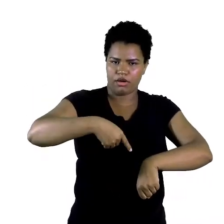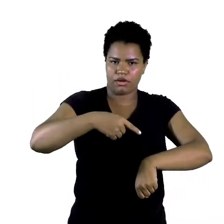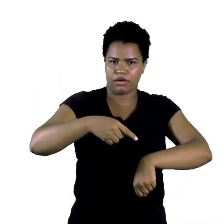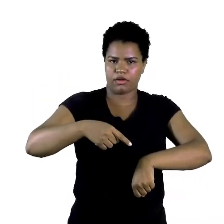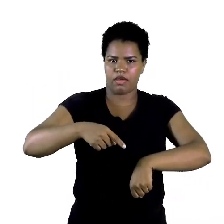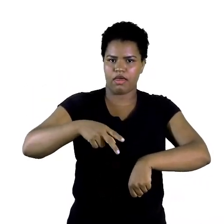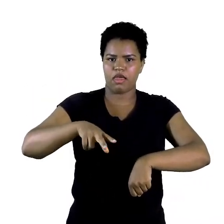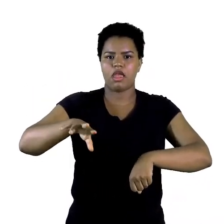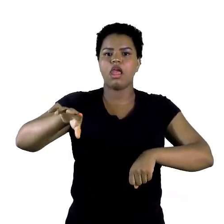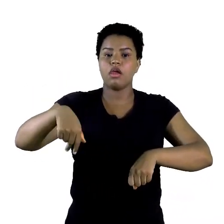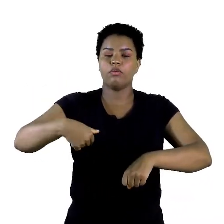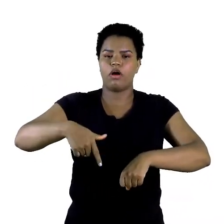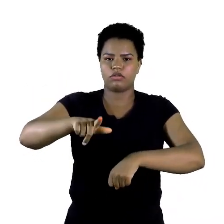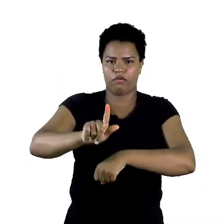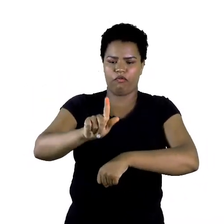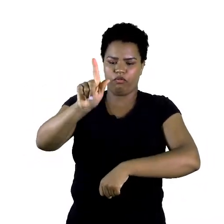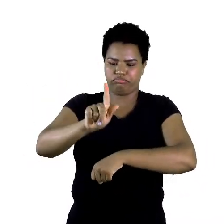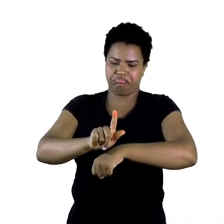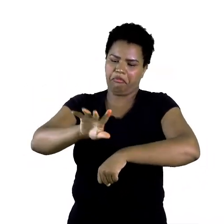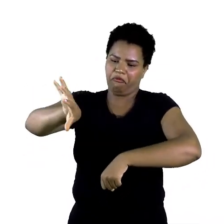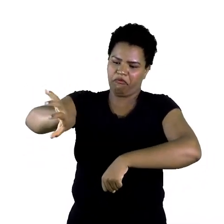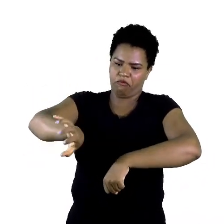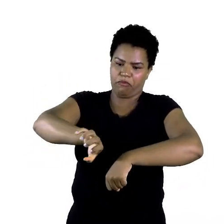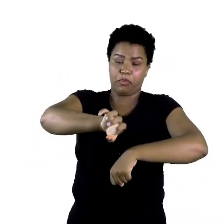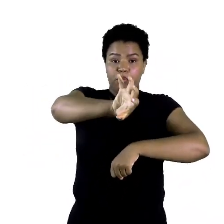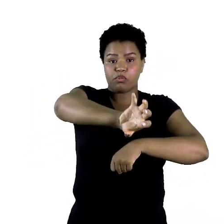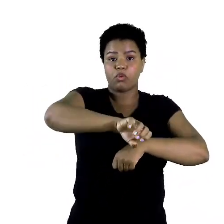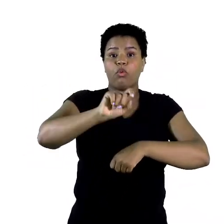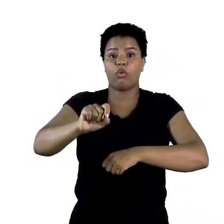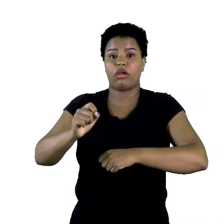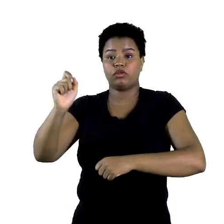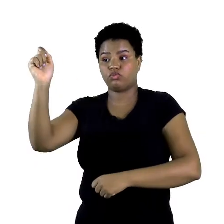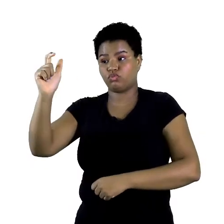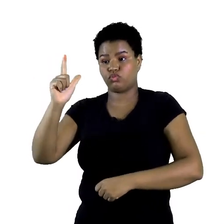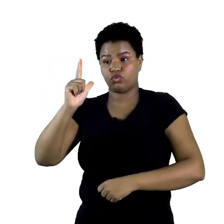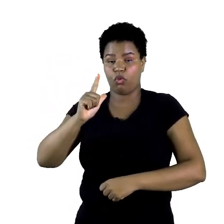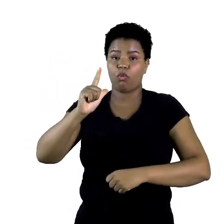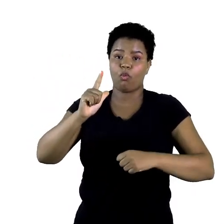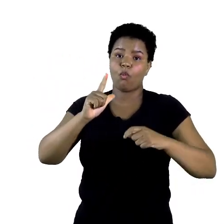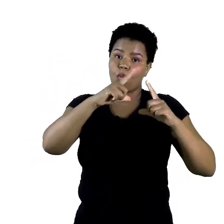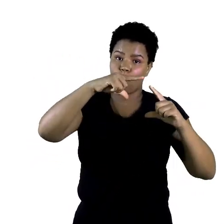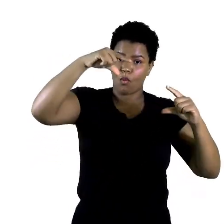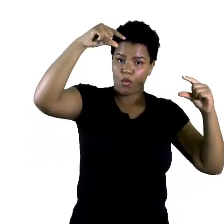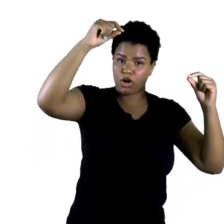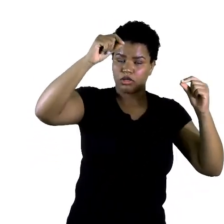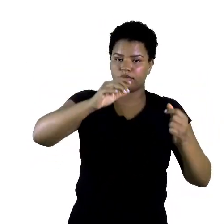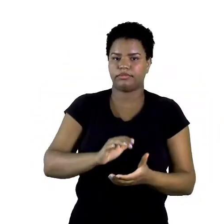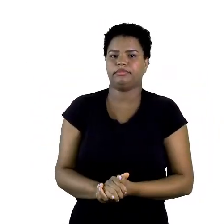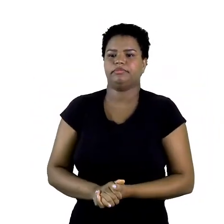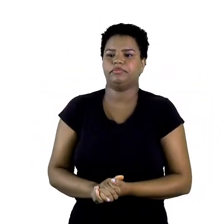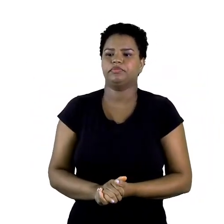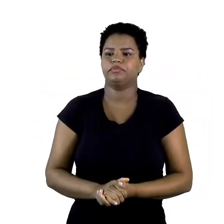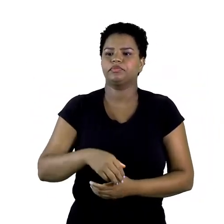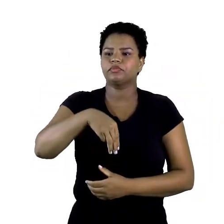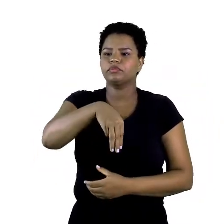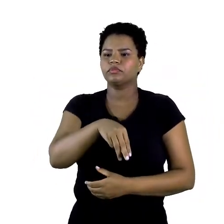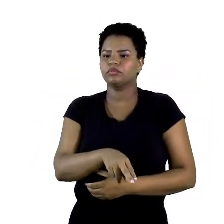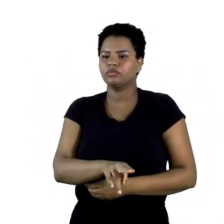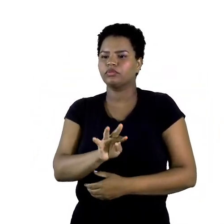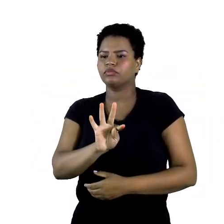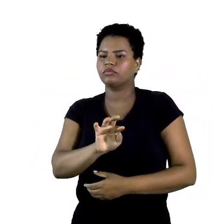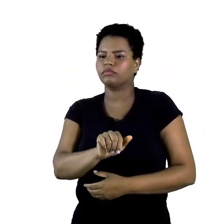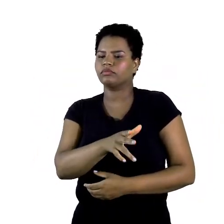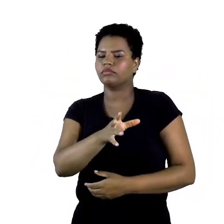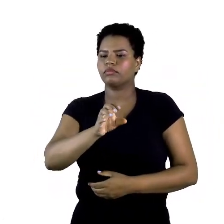forças gravitacionais da Lua e do Sol. Mais um movimento, vamos lá? Nutação. Corresponde ao